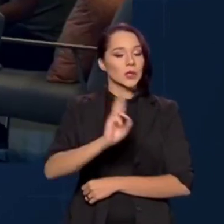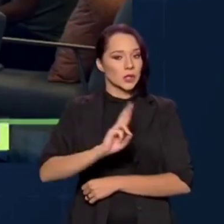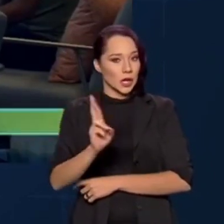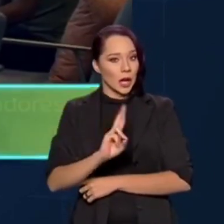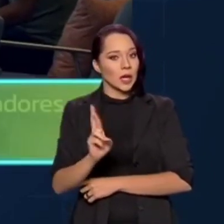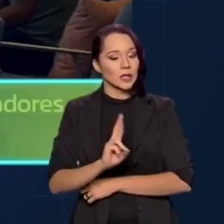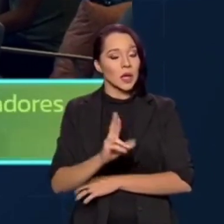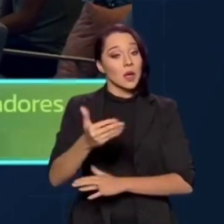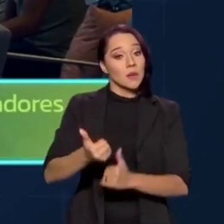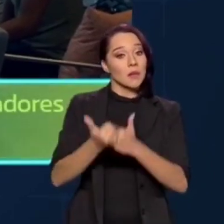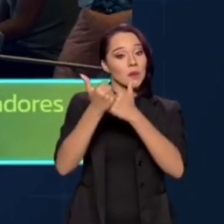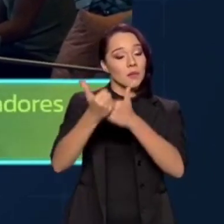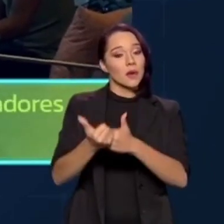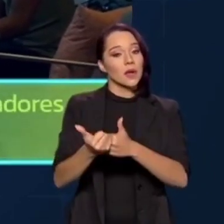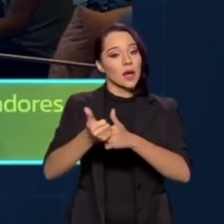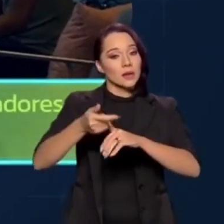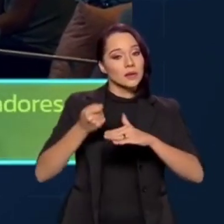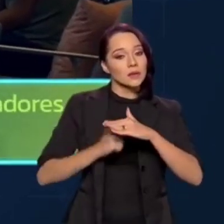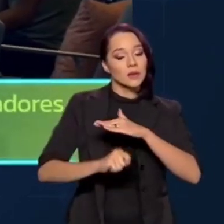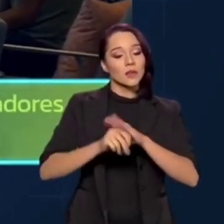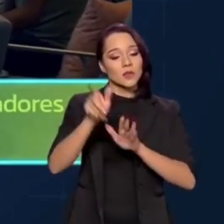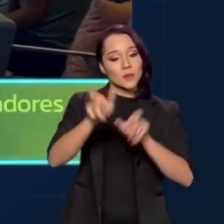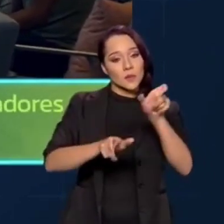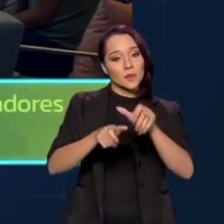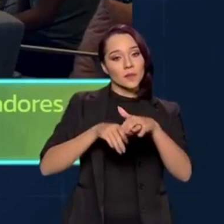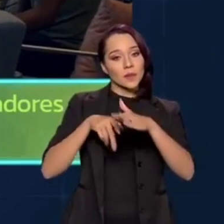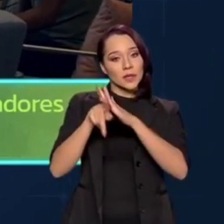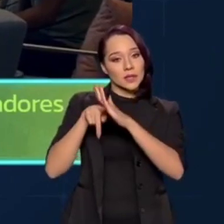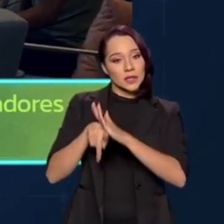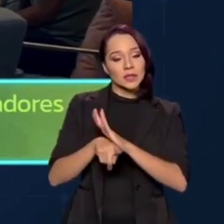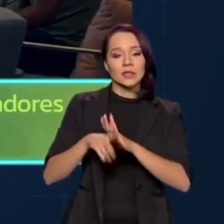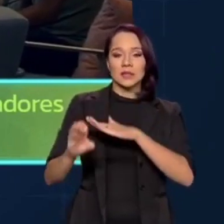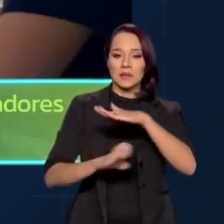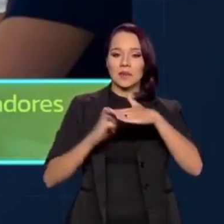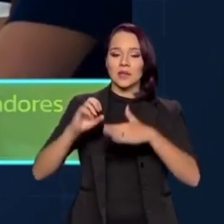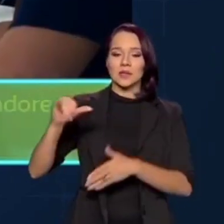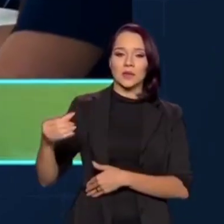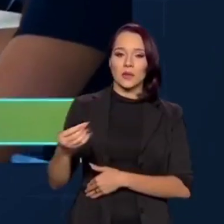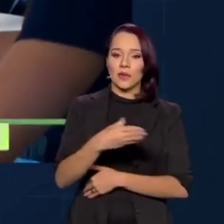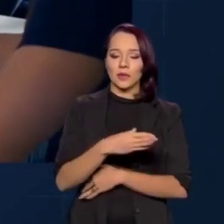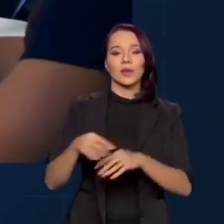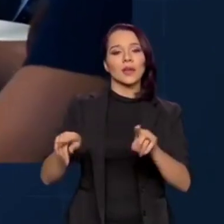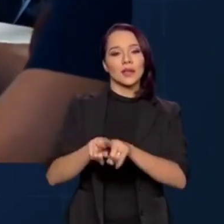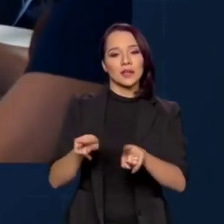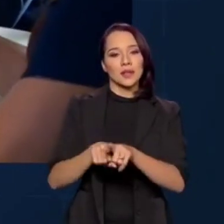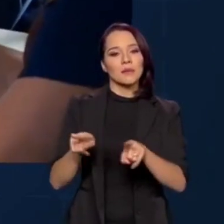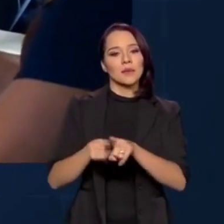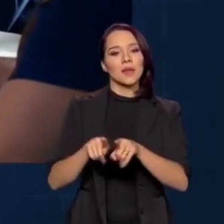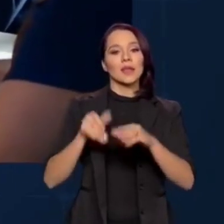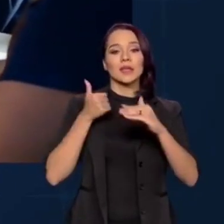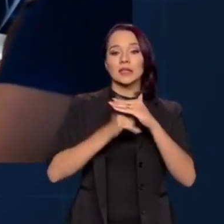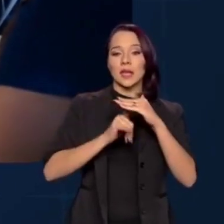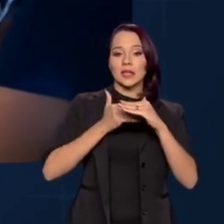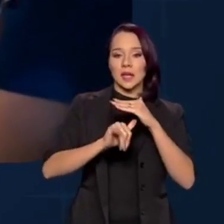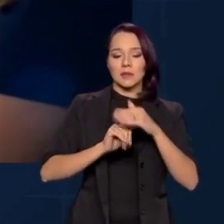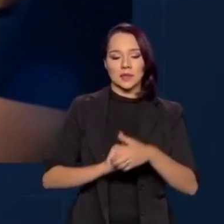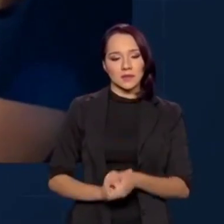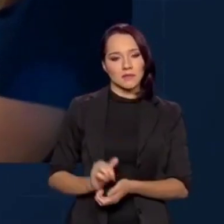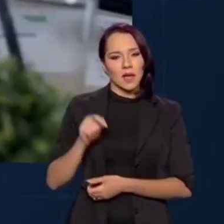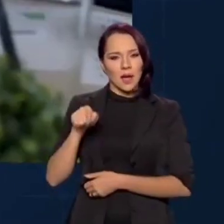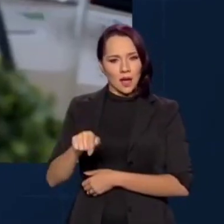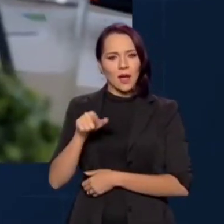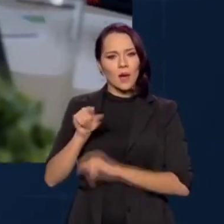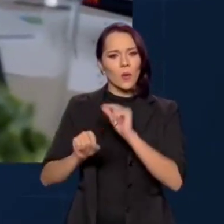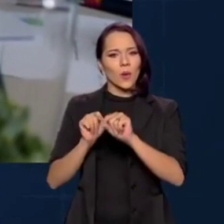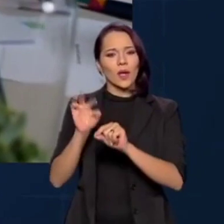reais para apoiar a inserção de pesquisadores e empresas inovadoras e também em startups. A iniciativa